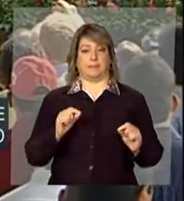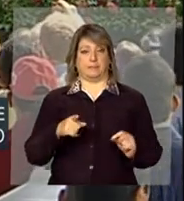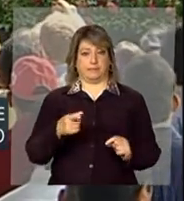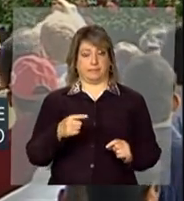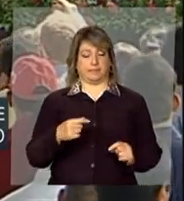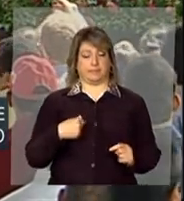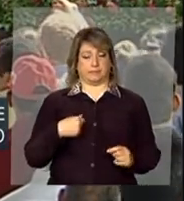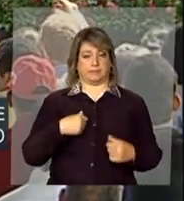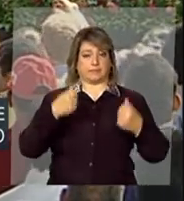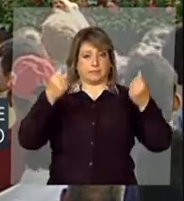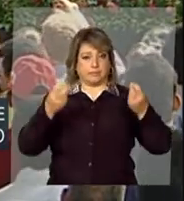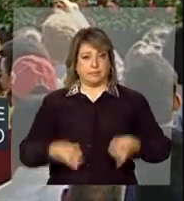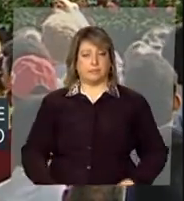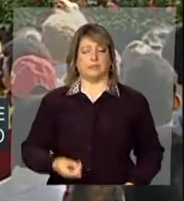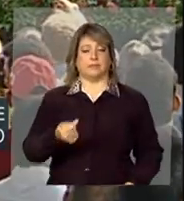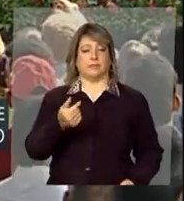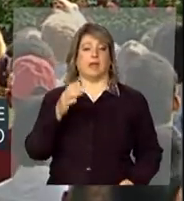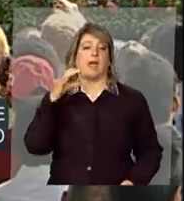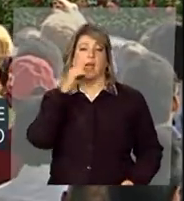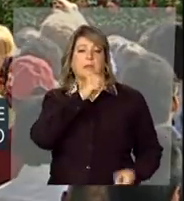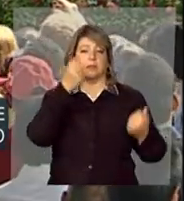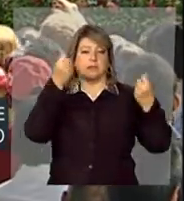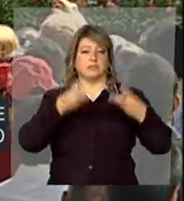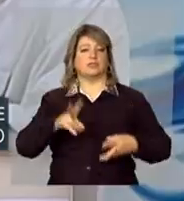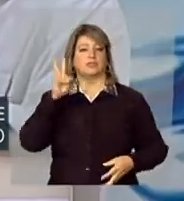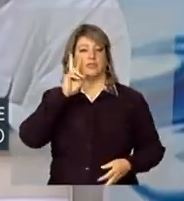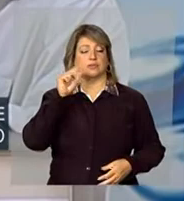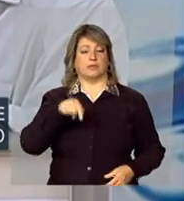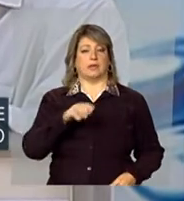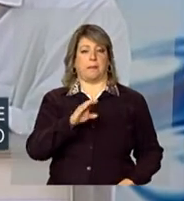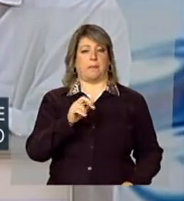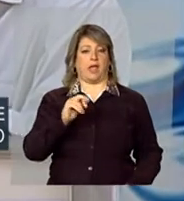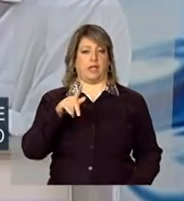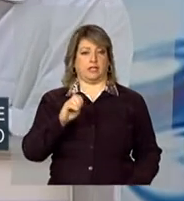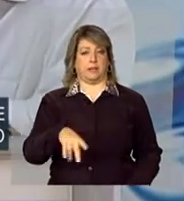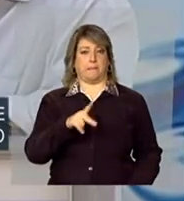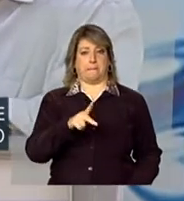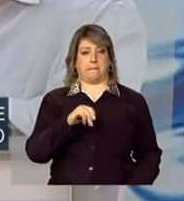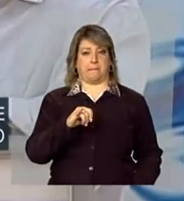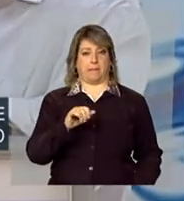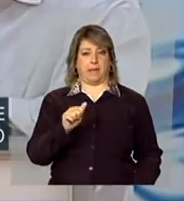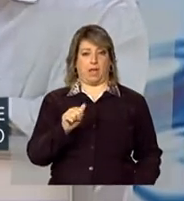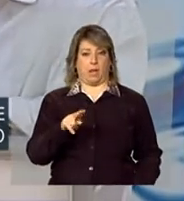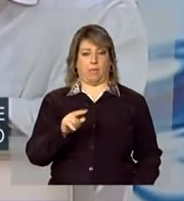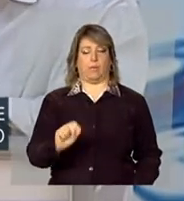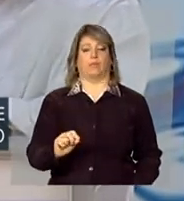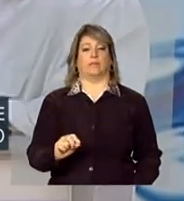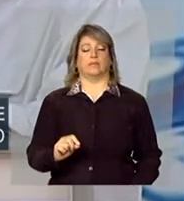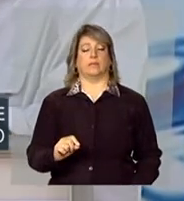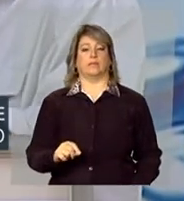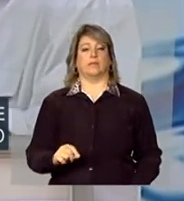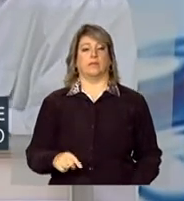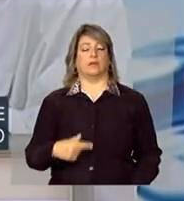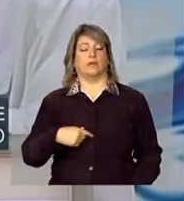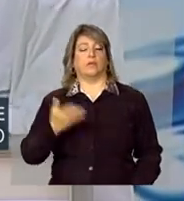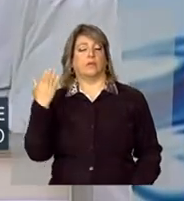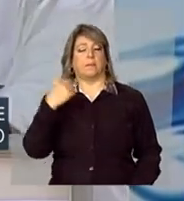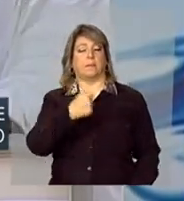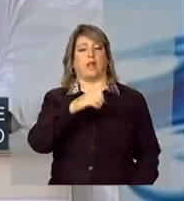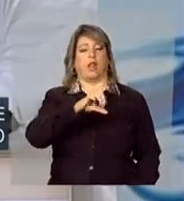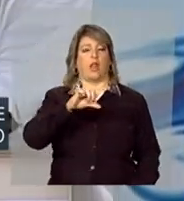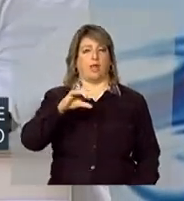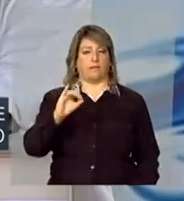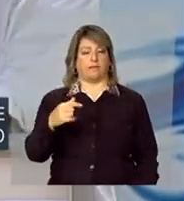me permita contar uma rápida história sobre essa barragem de Piauí. Nos idos de 90, quando